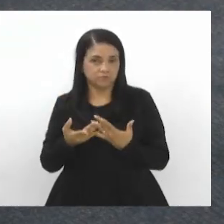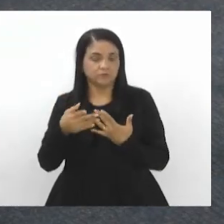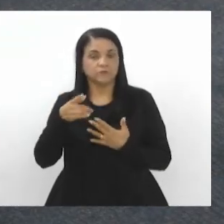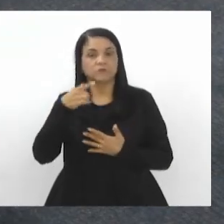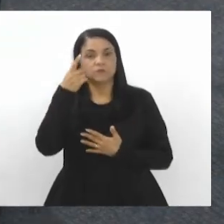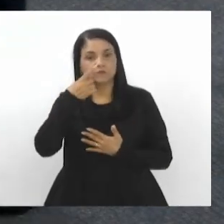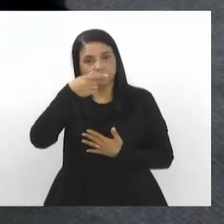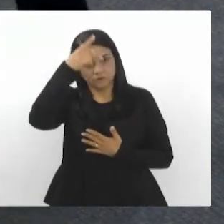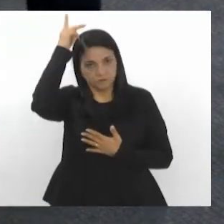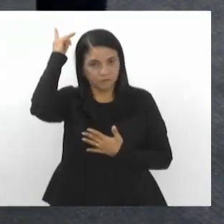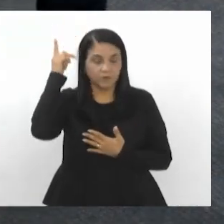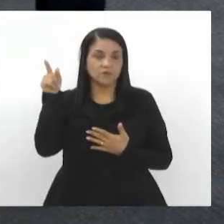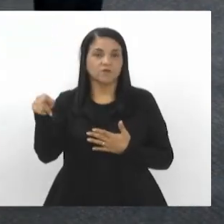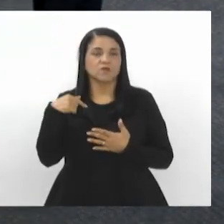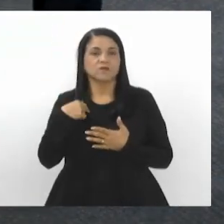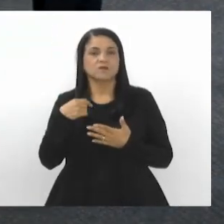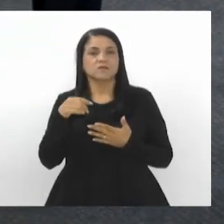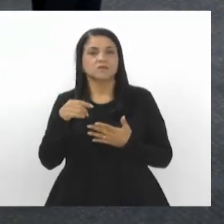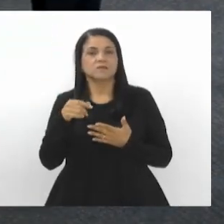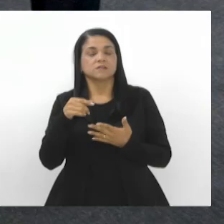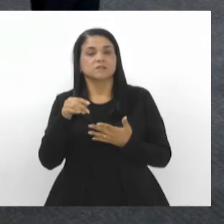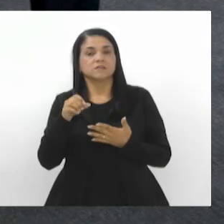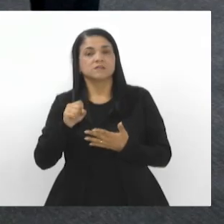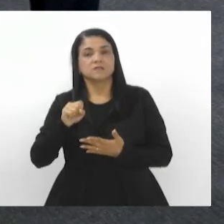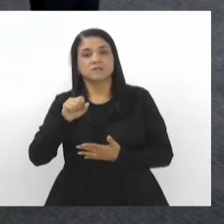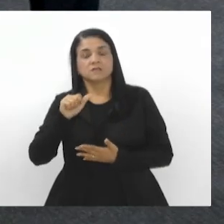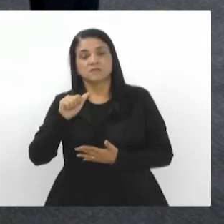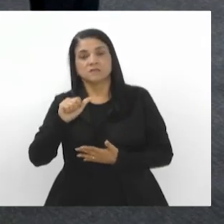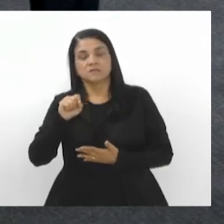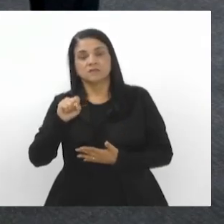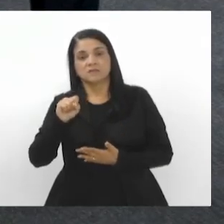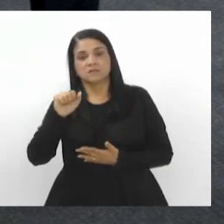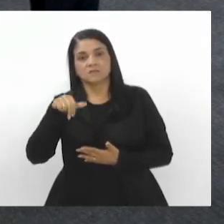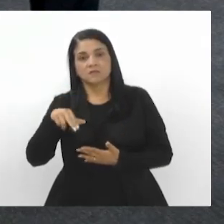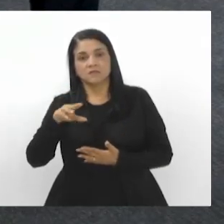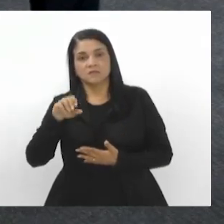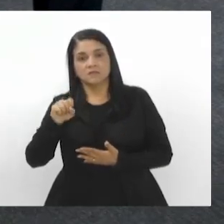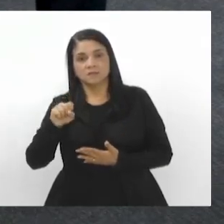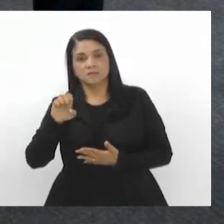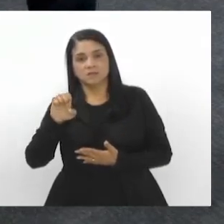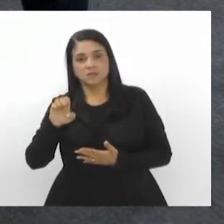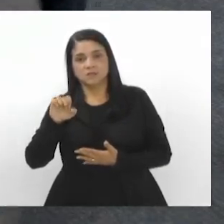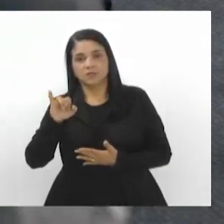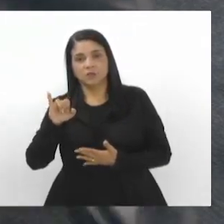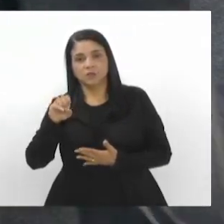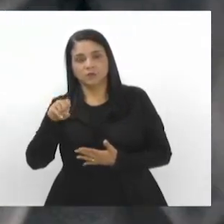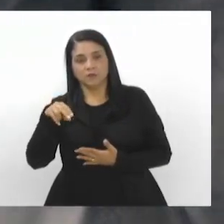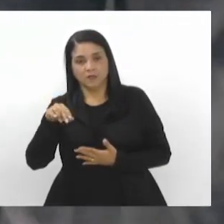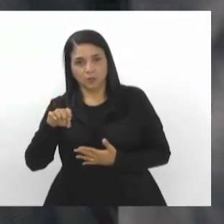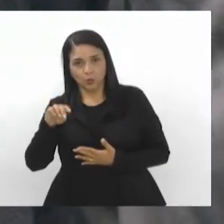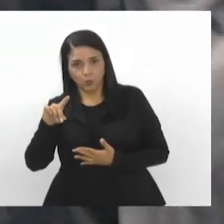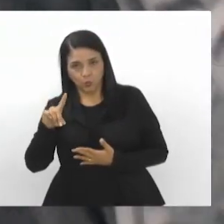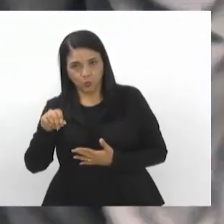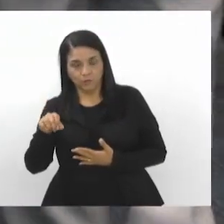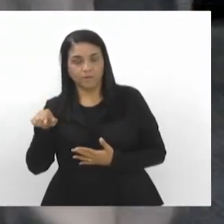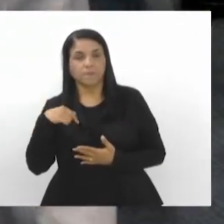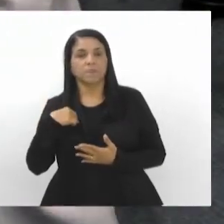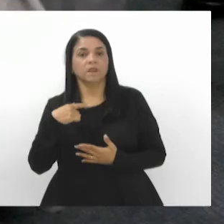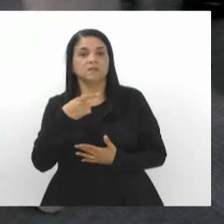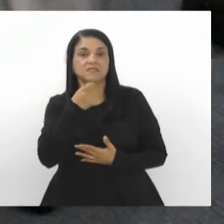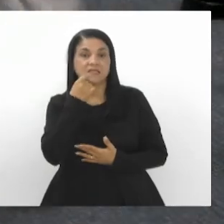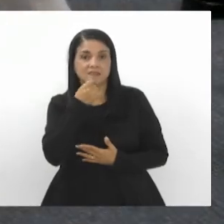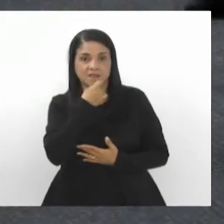sancionado em setembro, né? Então nós não temos nem 2 meses desse projeto, então há efetivamente